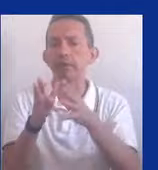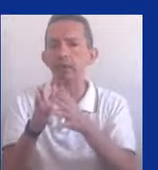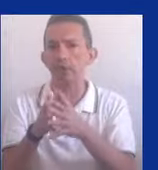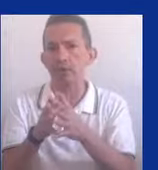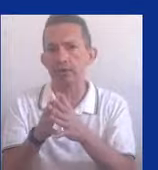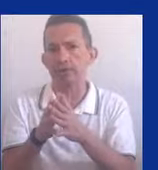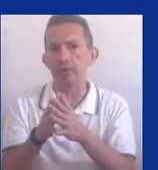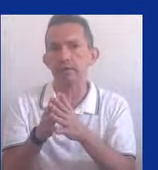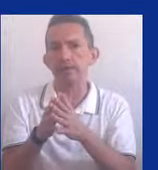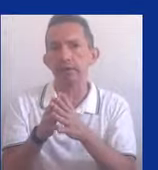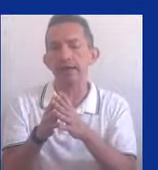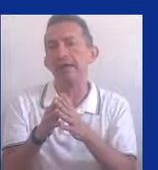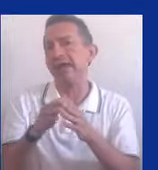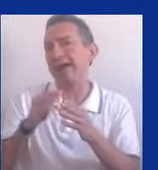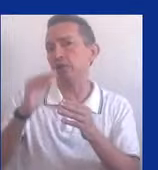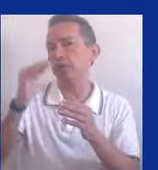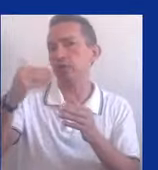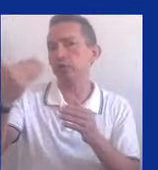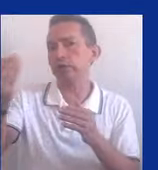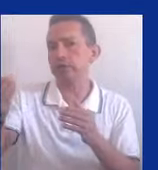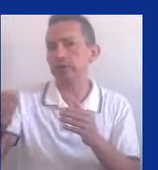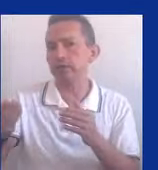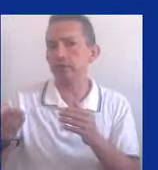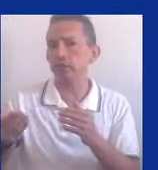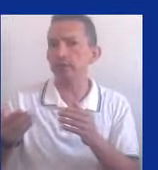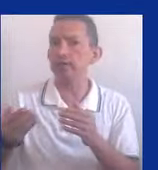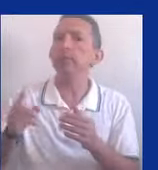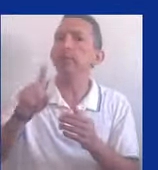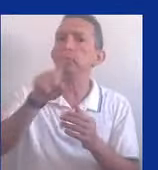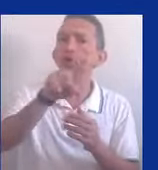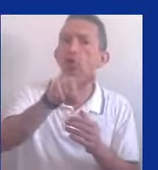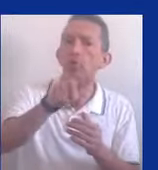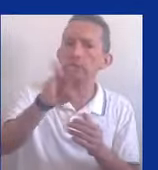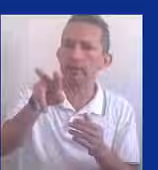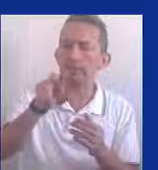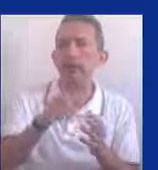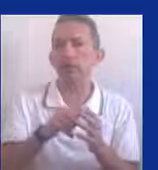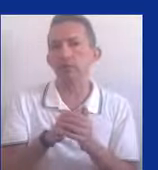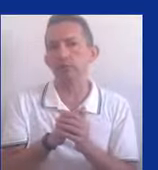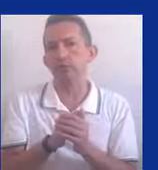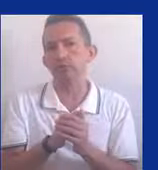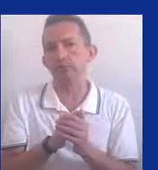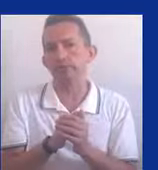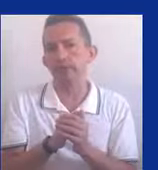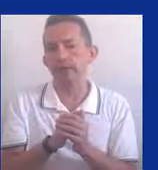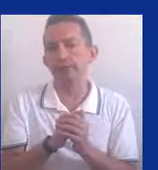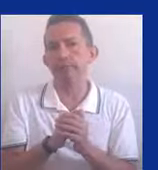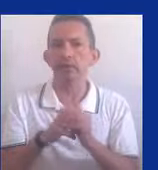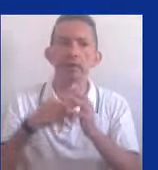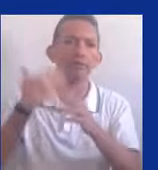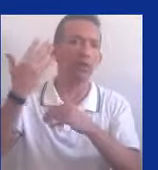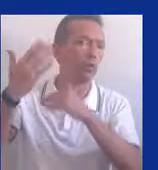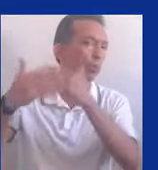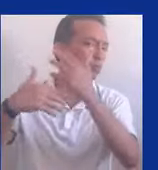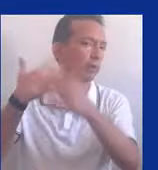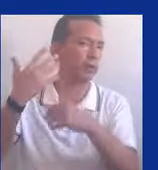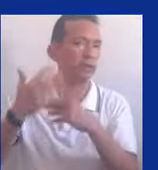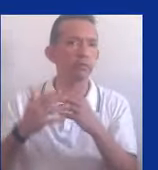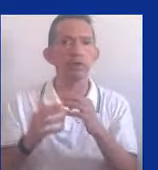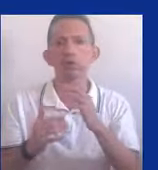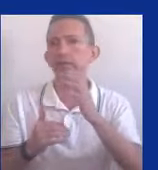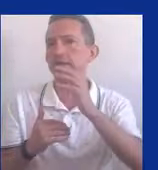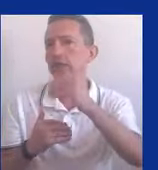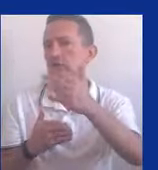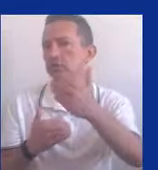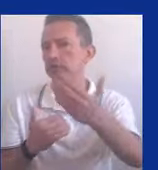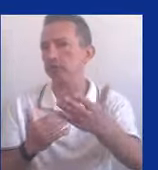de endomembranosas. Tá? As duas únicas exceções, mitocôndrias e plastos, tá? Que tem a ver com outro